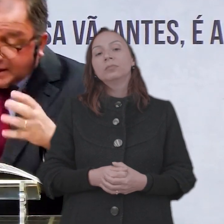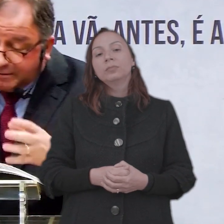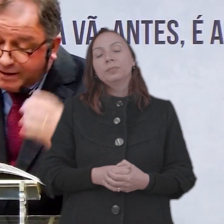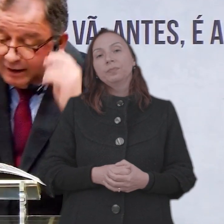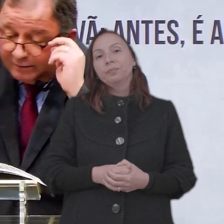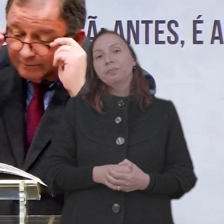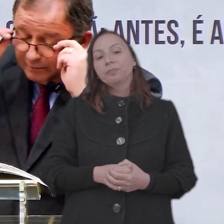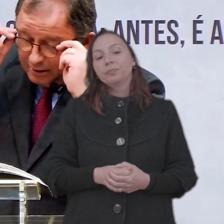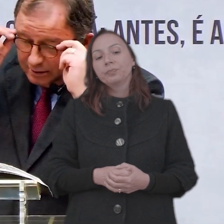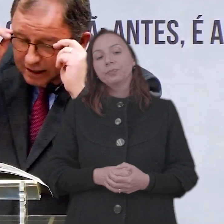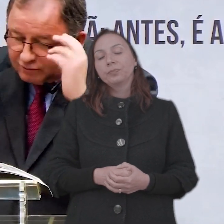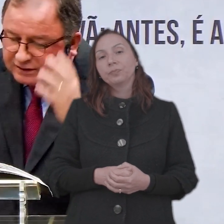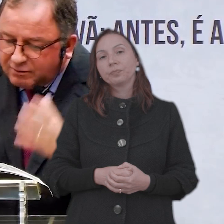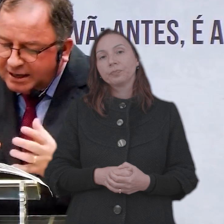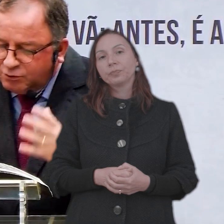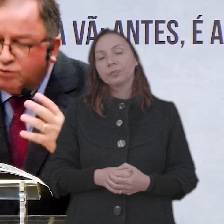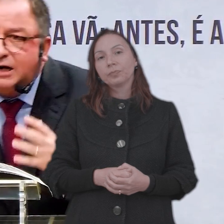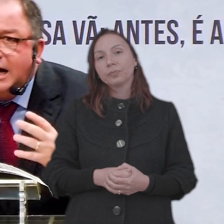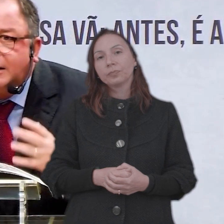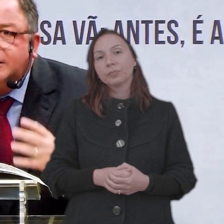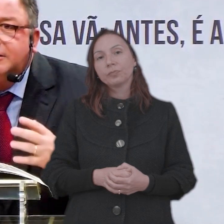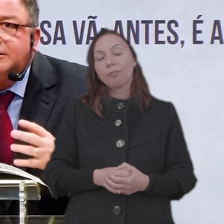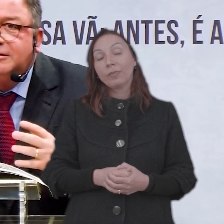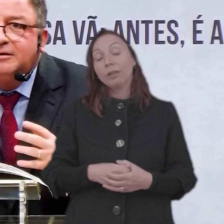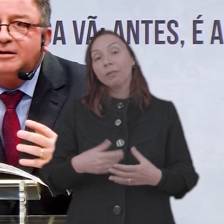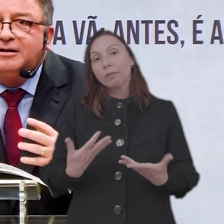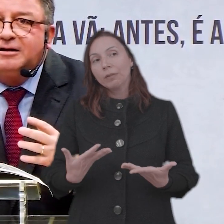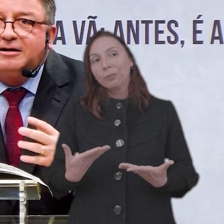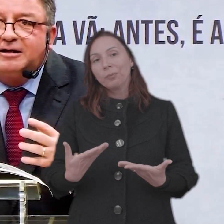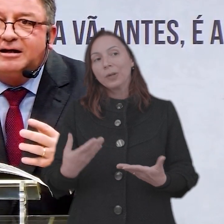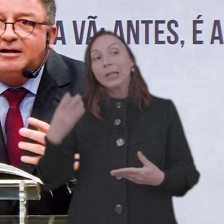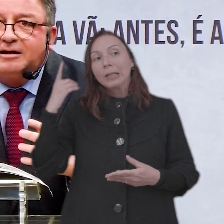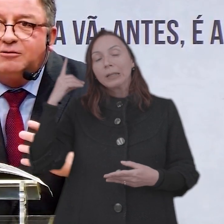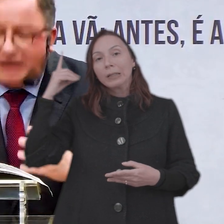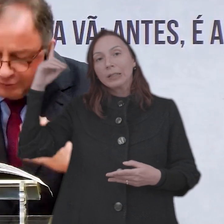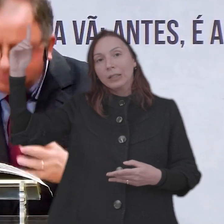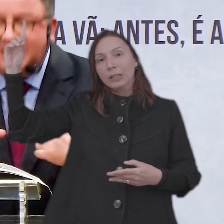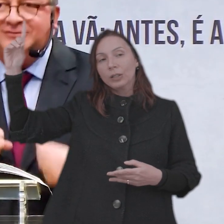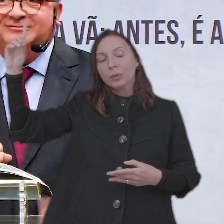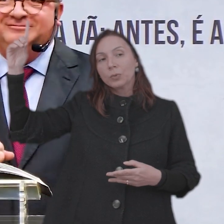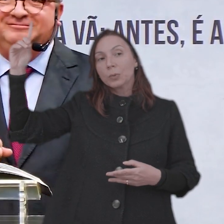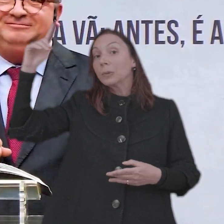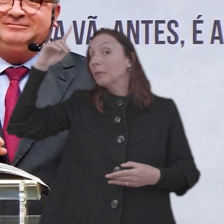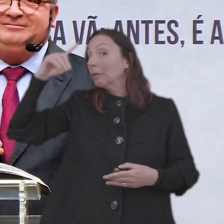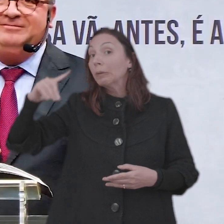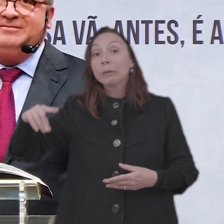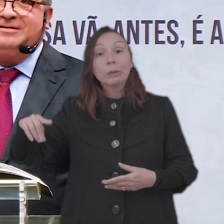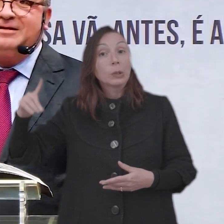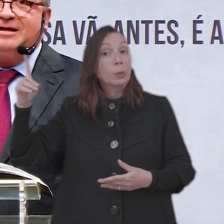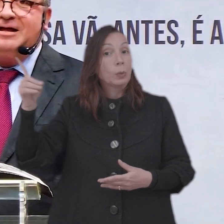Aqui, veja bem, Deus não anula o lado humano.